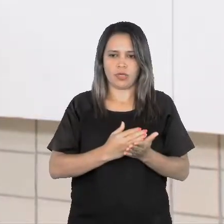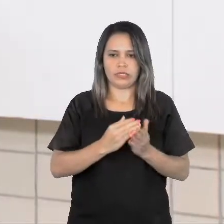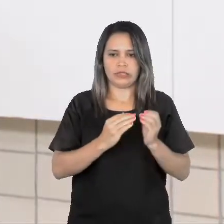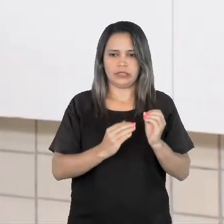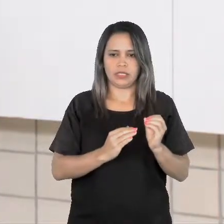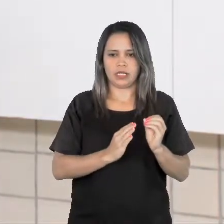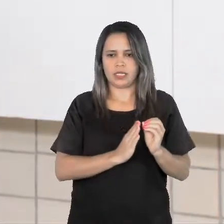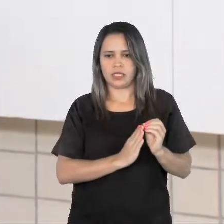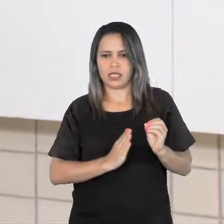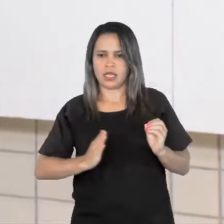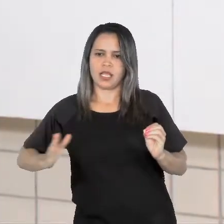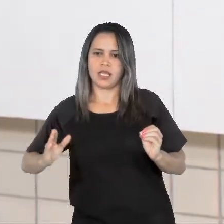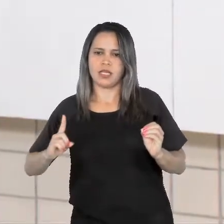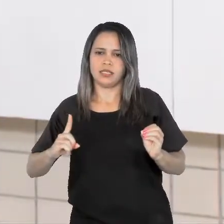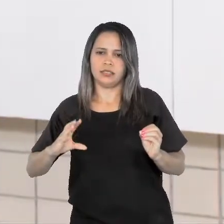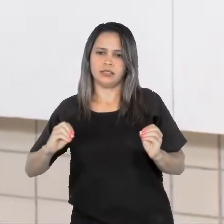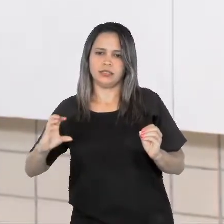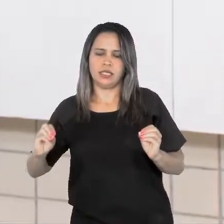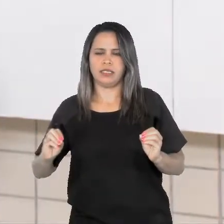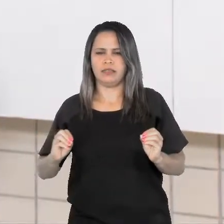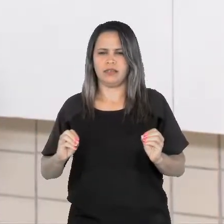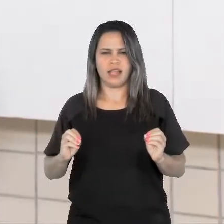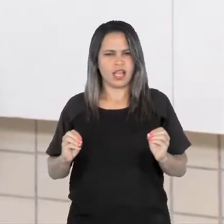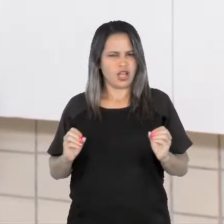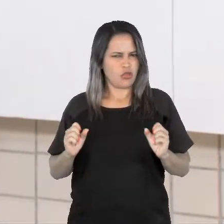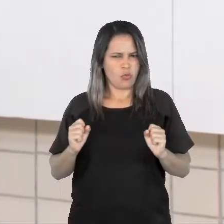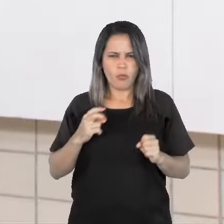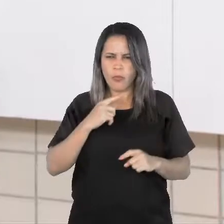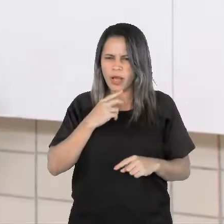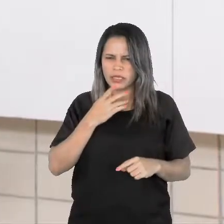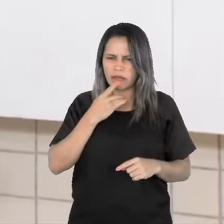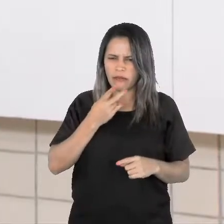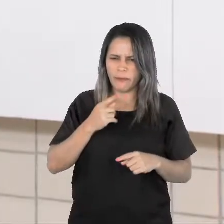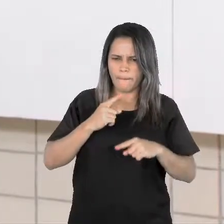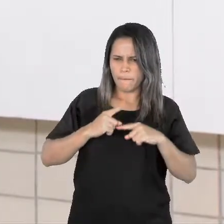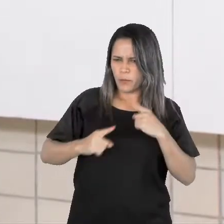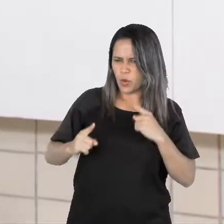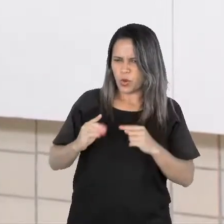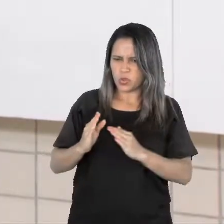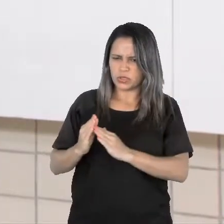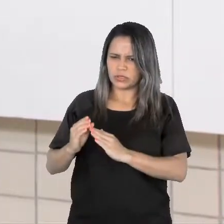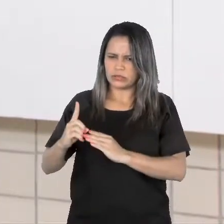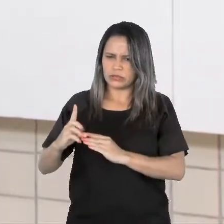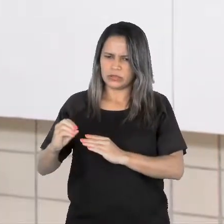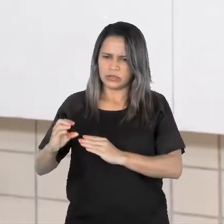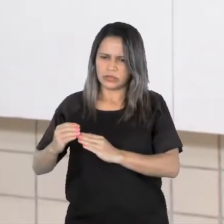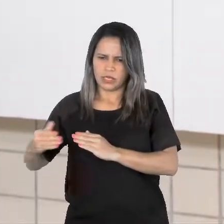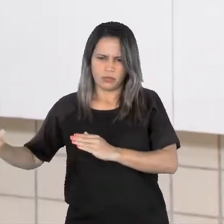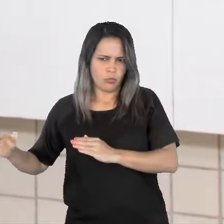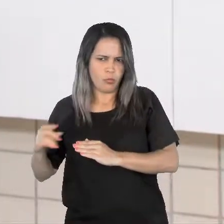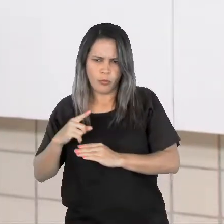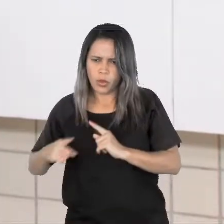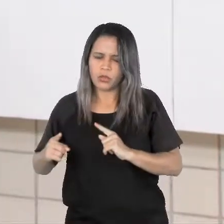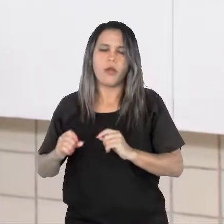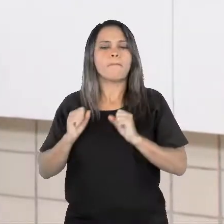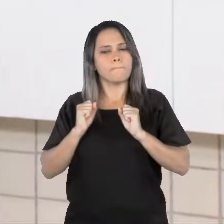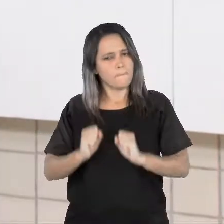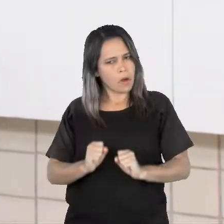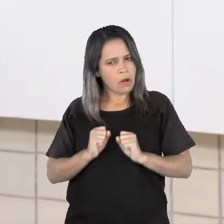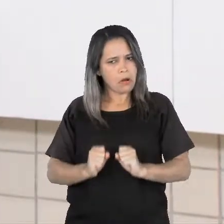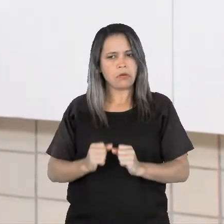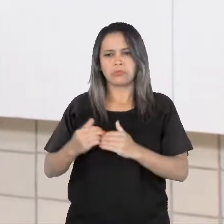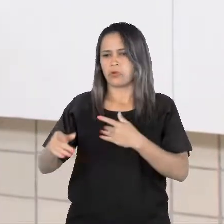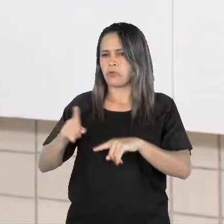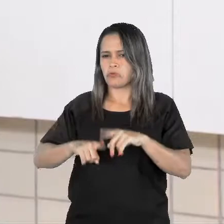não fica por aí, quer dizer que a temperatura não pode passar de 100? Pode, a temperatura de algum objeto, de algum material, pode sim passar de